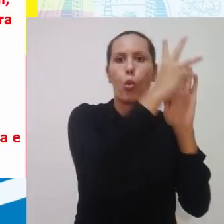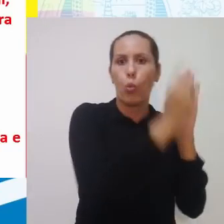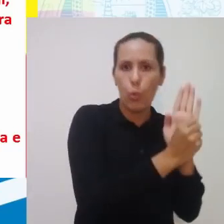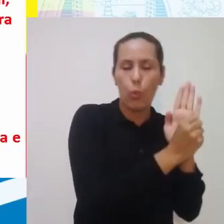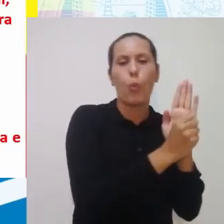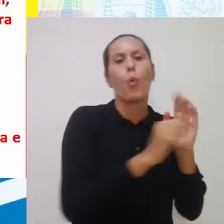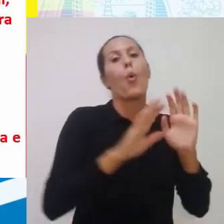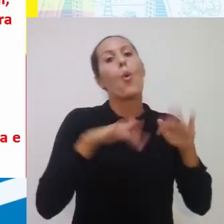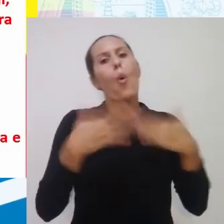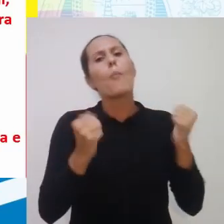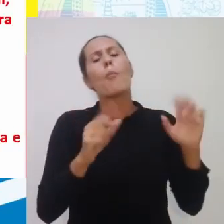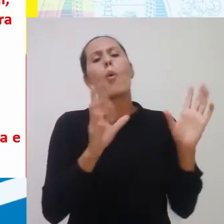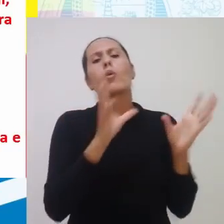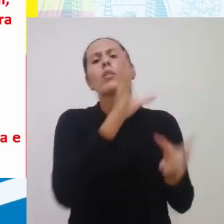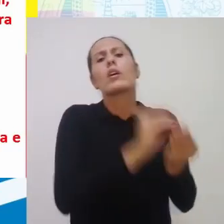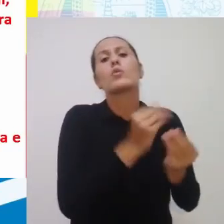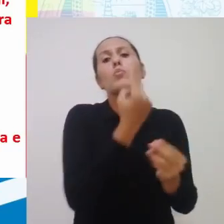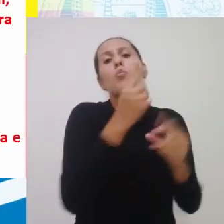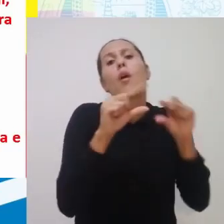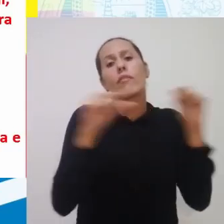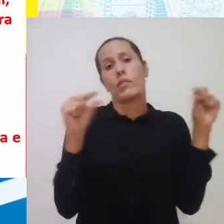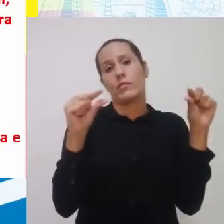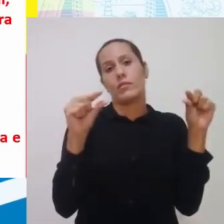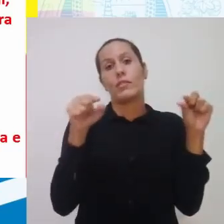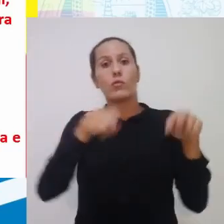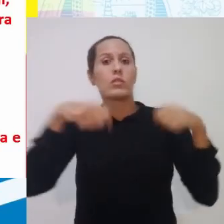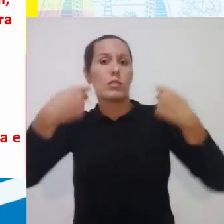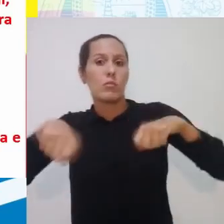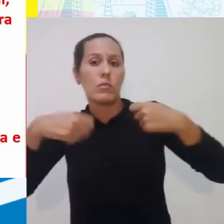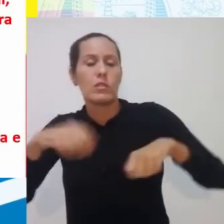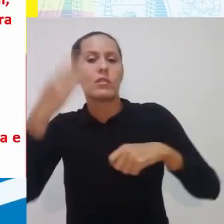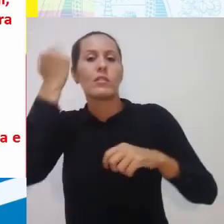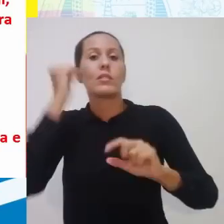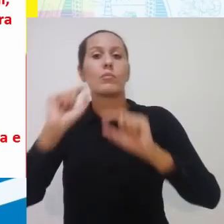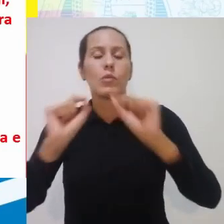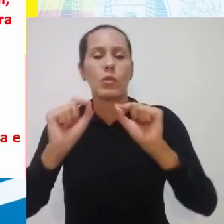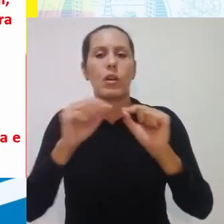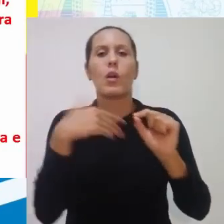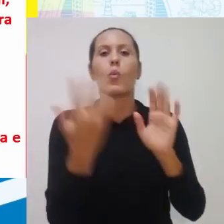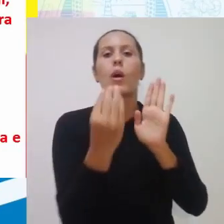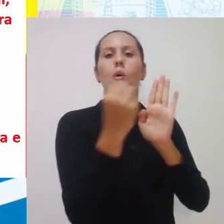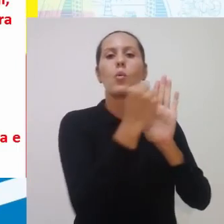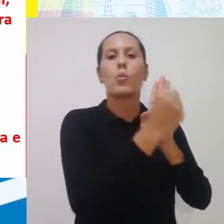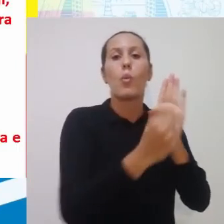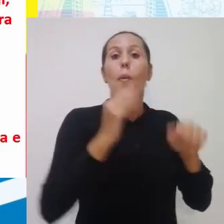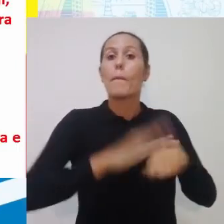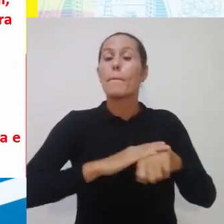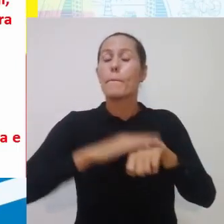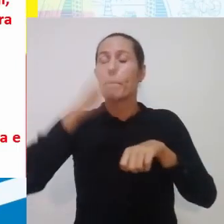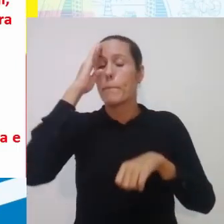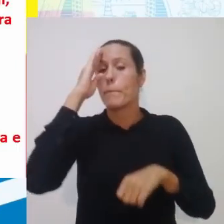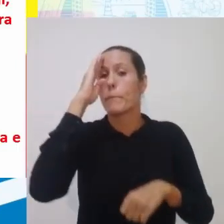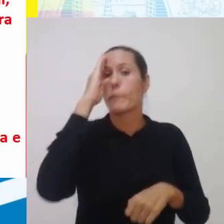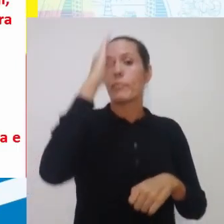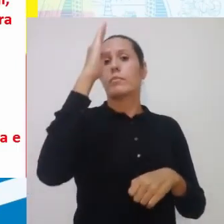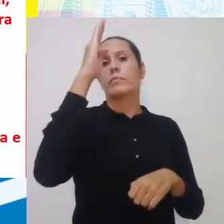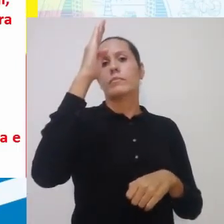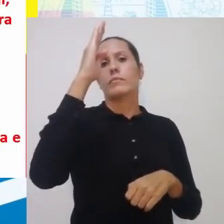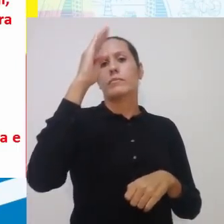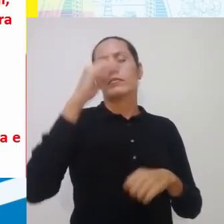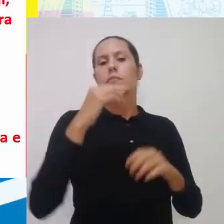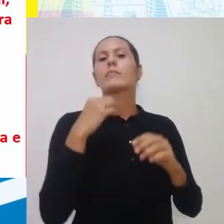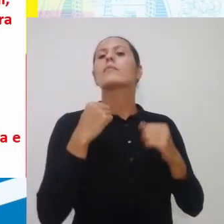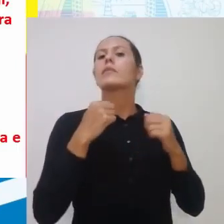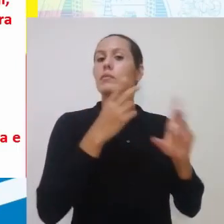que pode ser resumido em uma frase, certo? Você tem que saber quais são os pontos principais do parágrafo, como